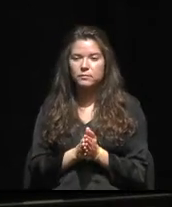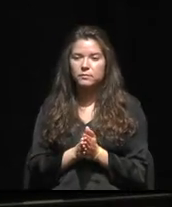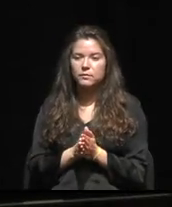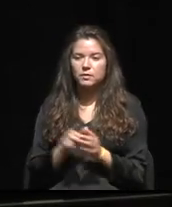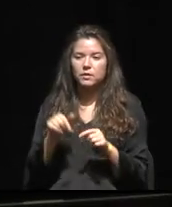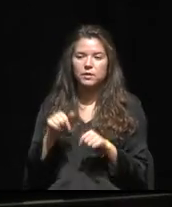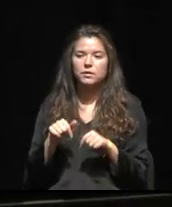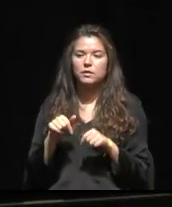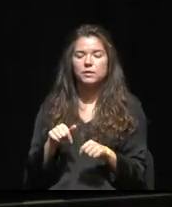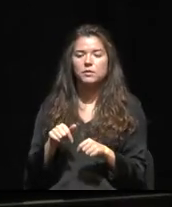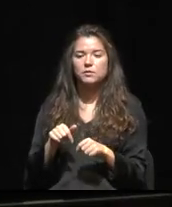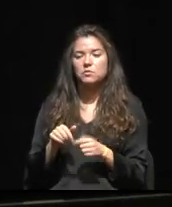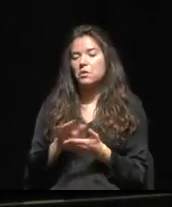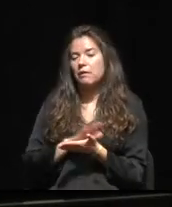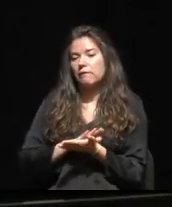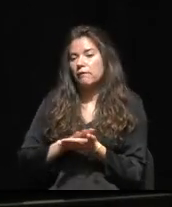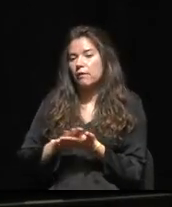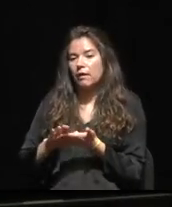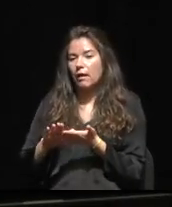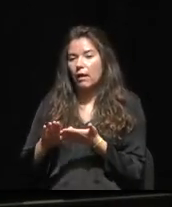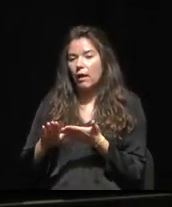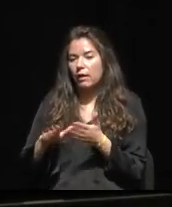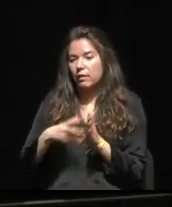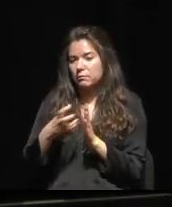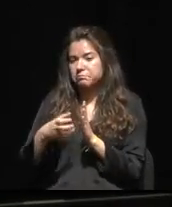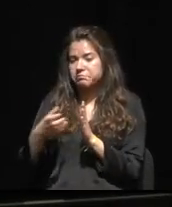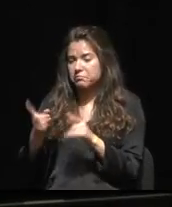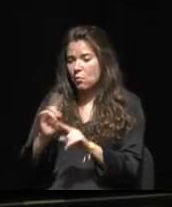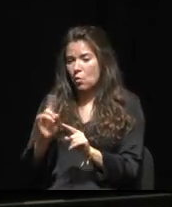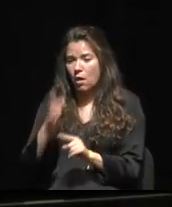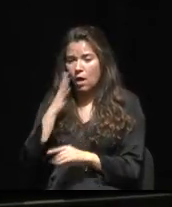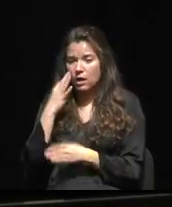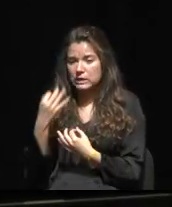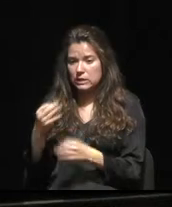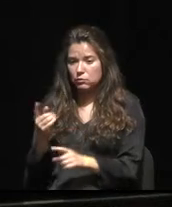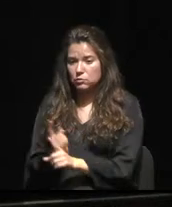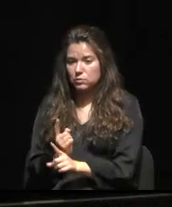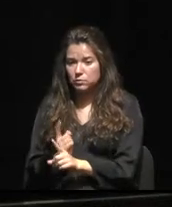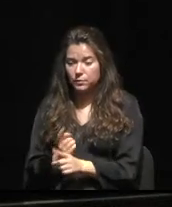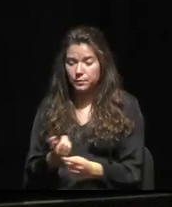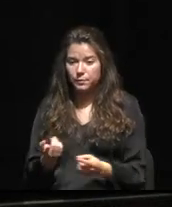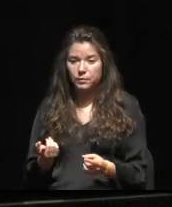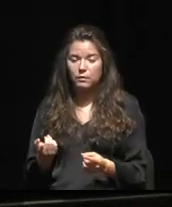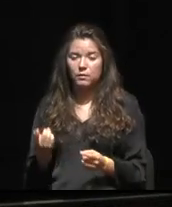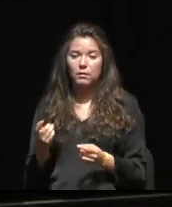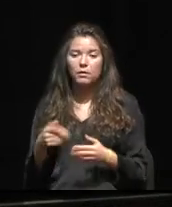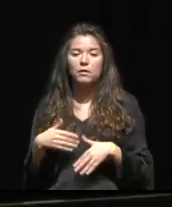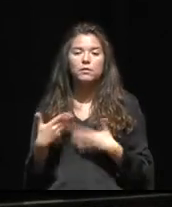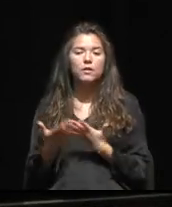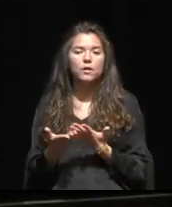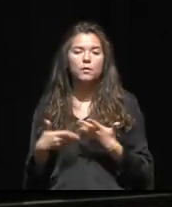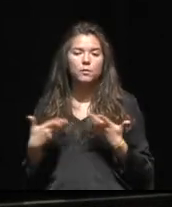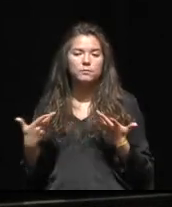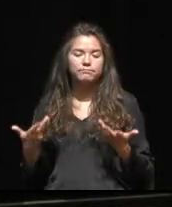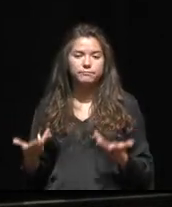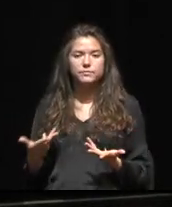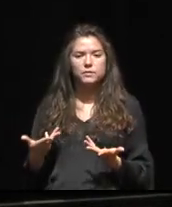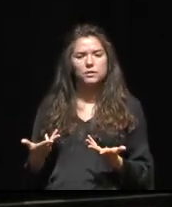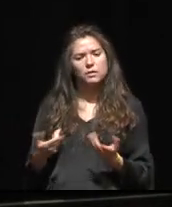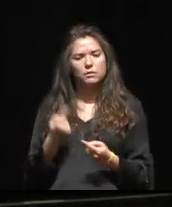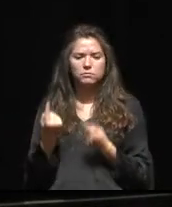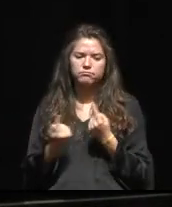coisas não são nada complexas são até bastante simples mas há aqui